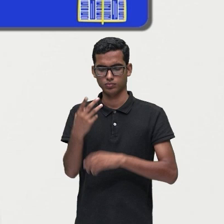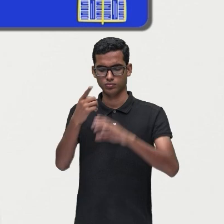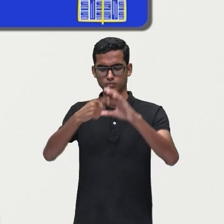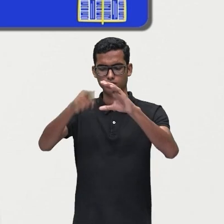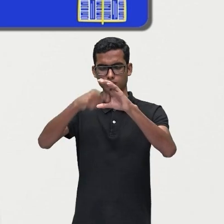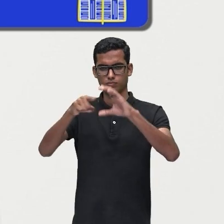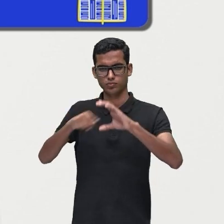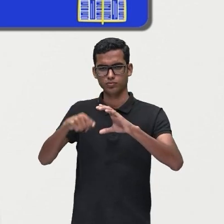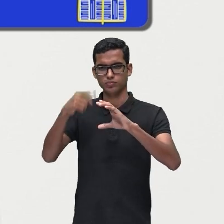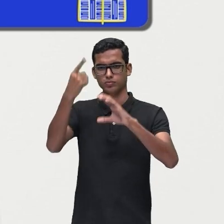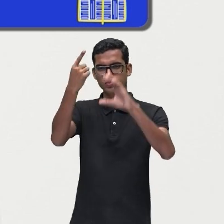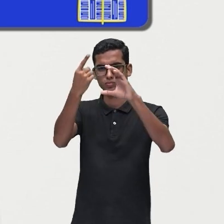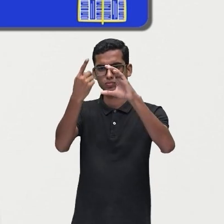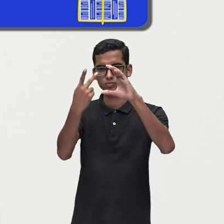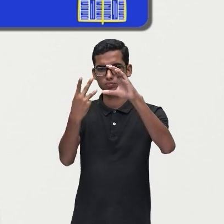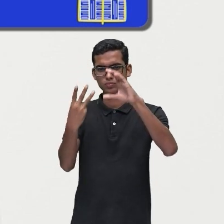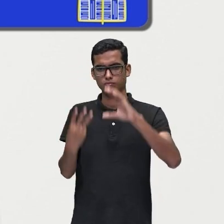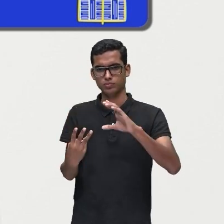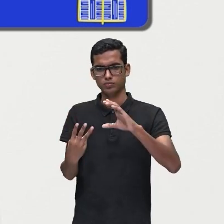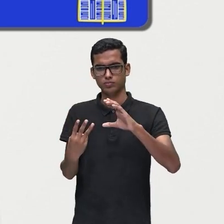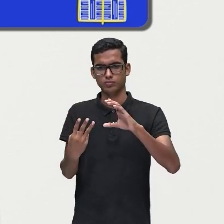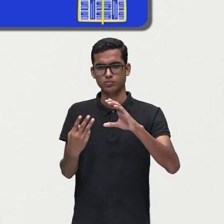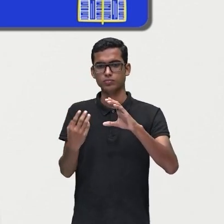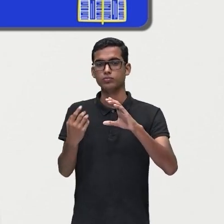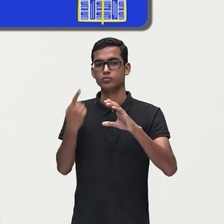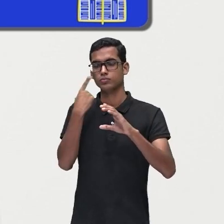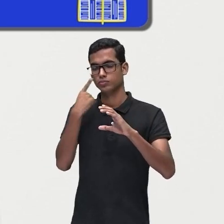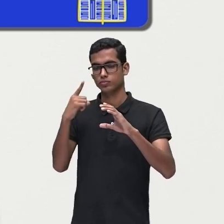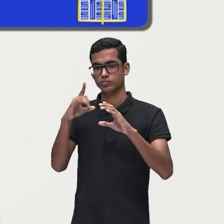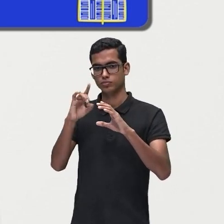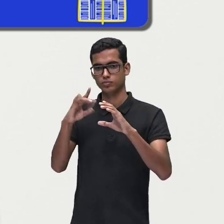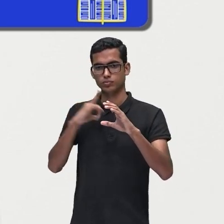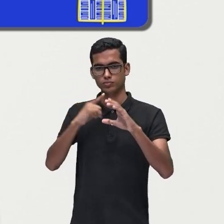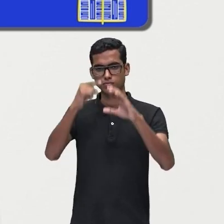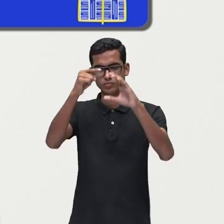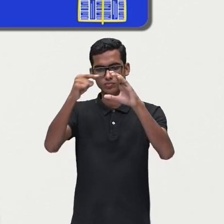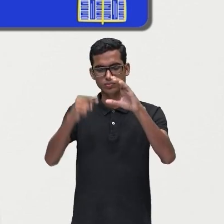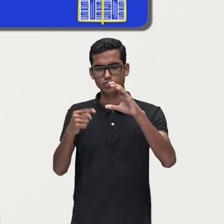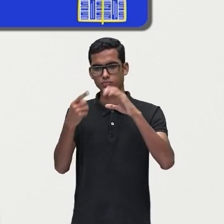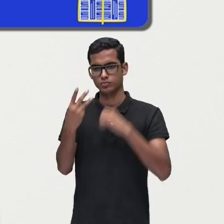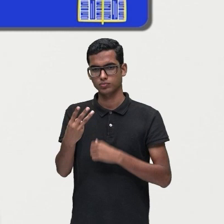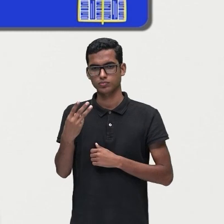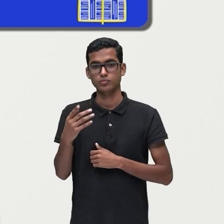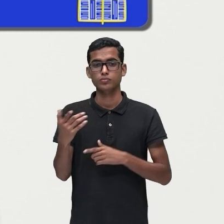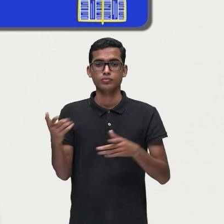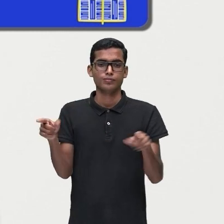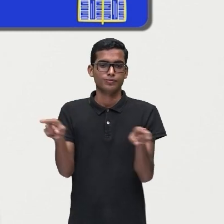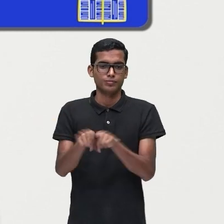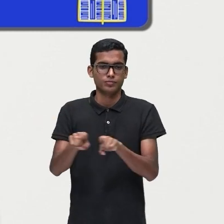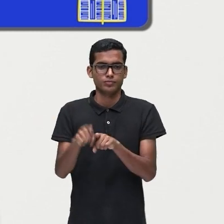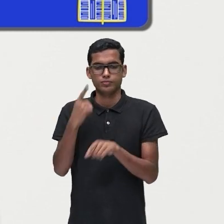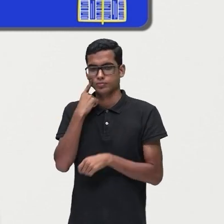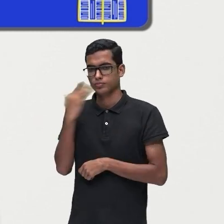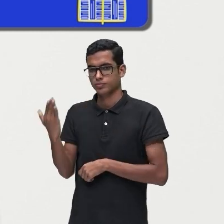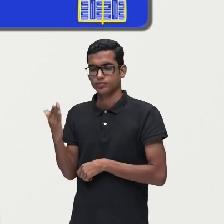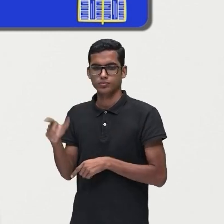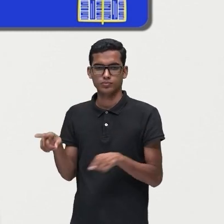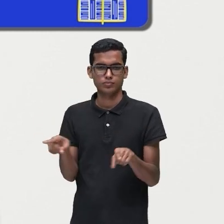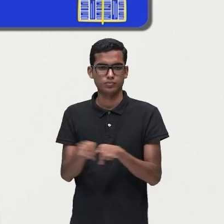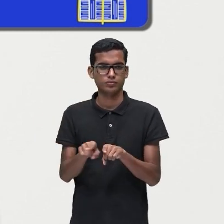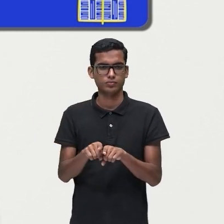Temos 3 polias soltas. 3 polias soltas. Aqui a gente